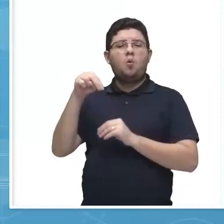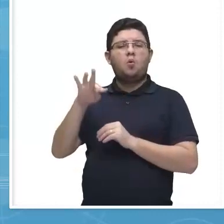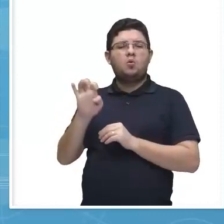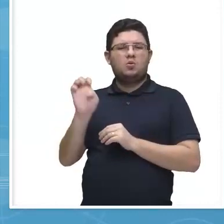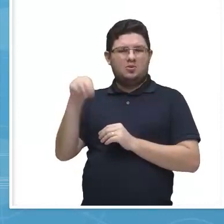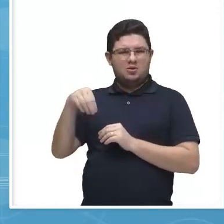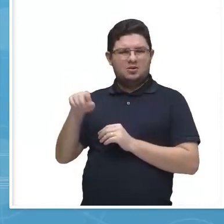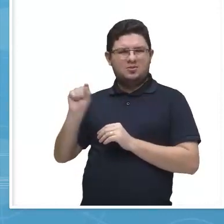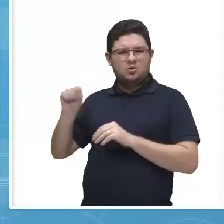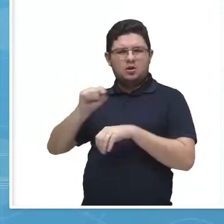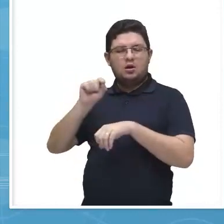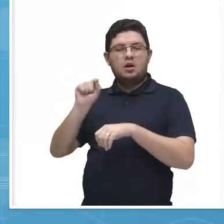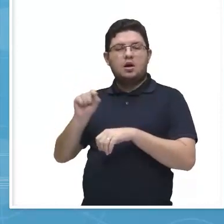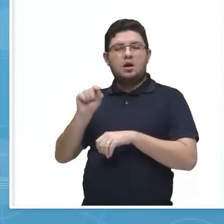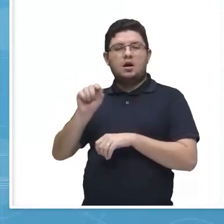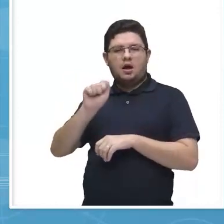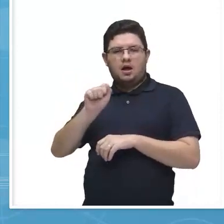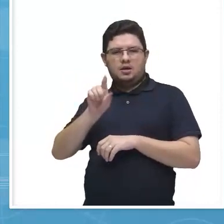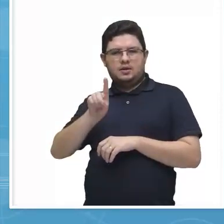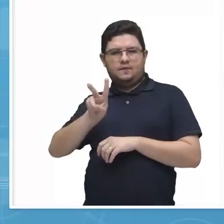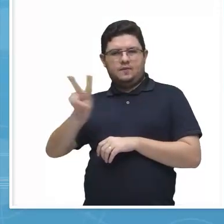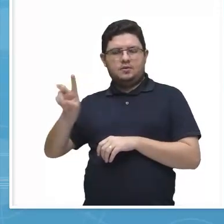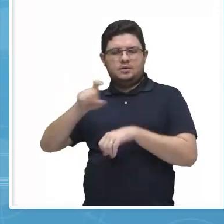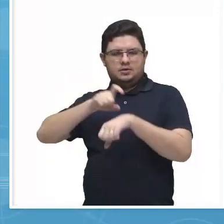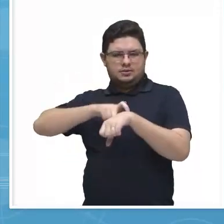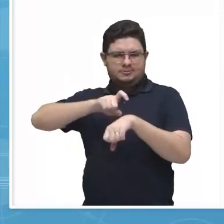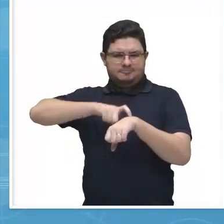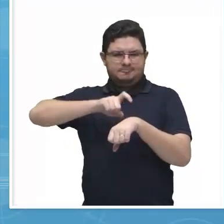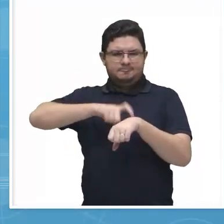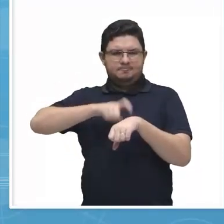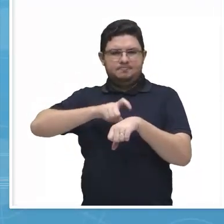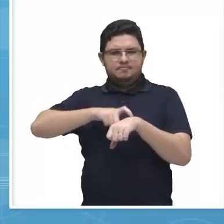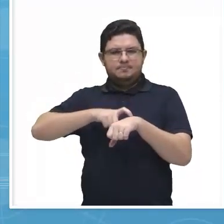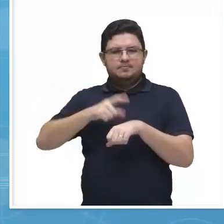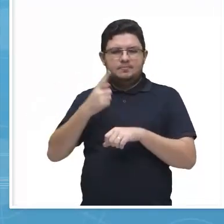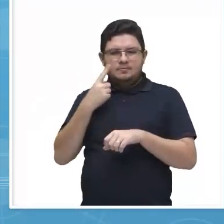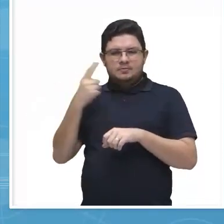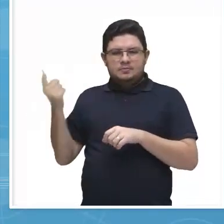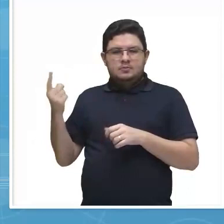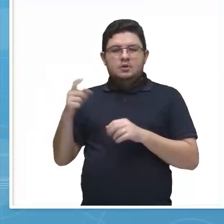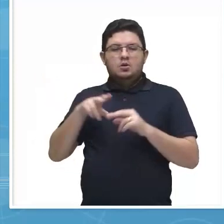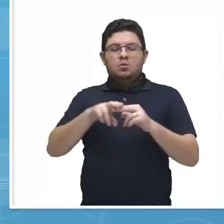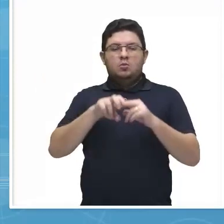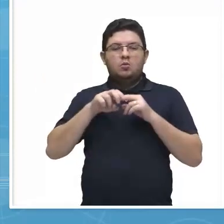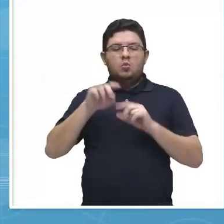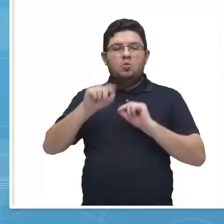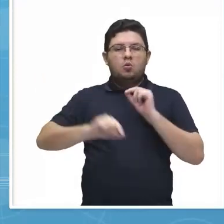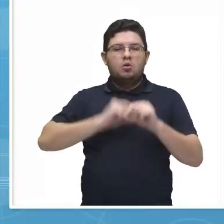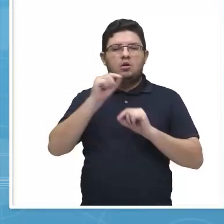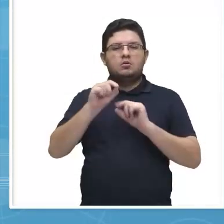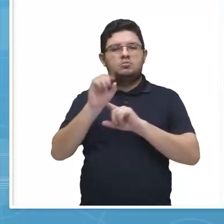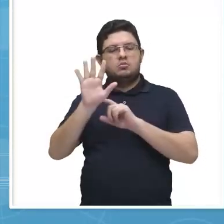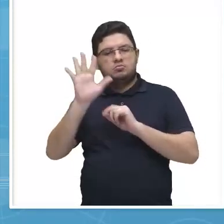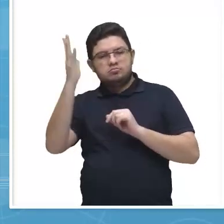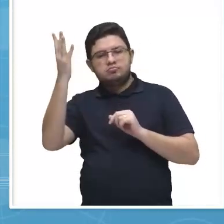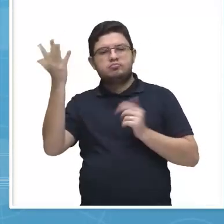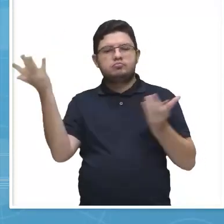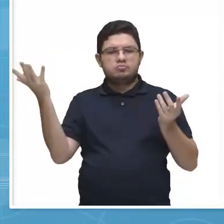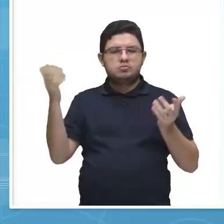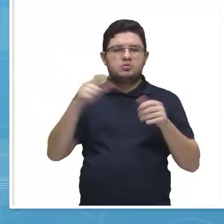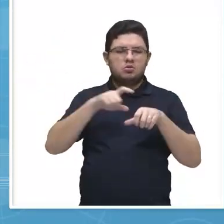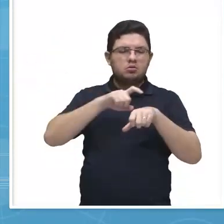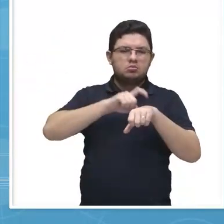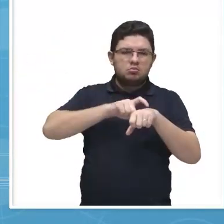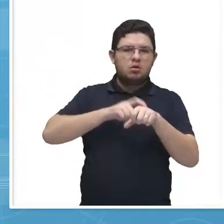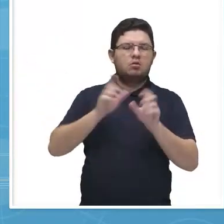de tempo. ADV de tempo. Porque foi a circunstância, né? A forma, a